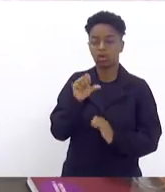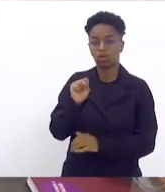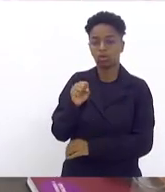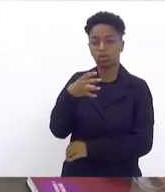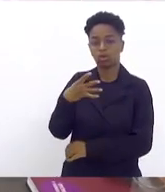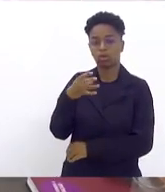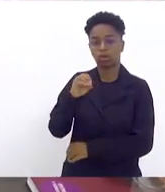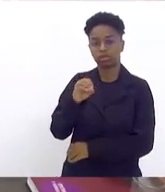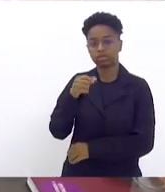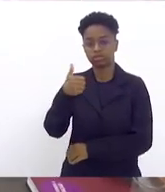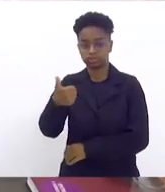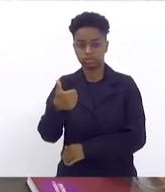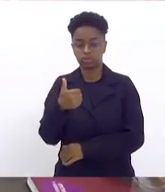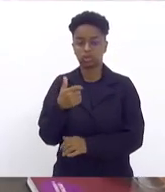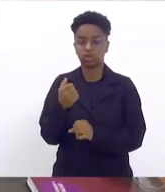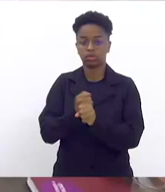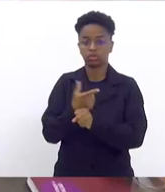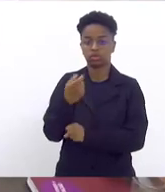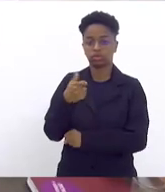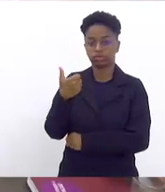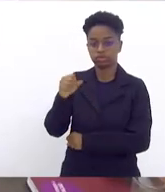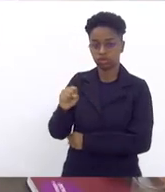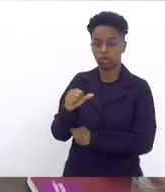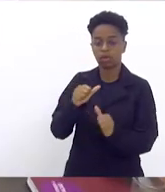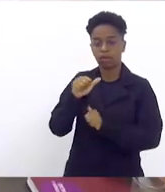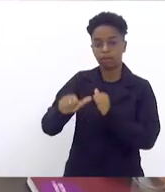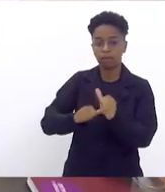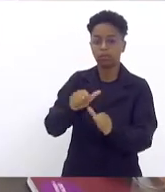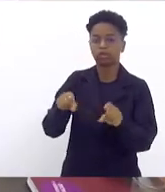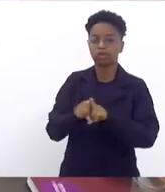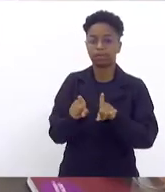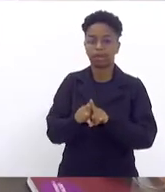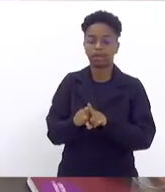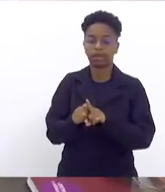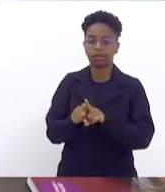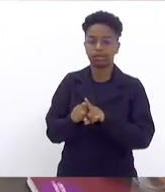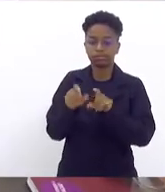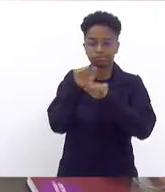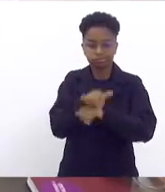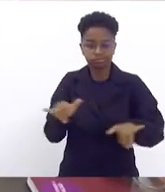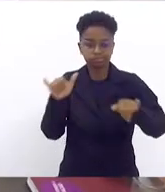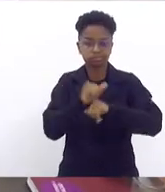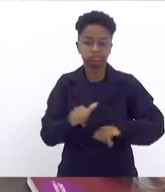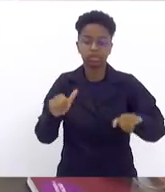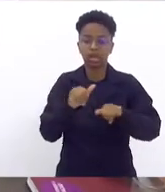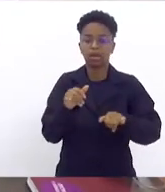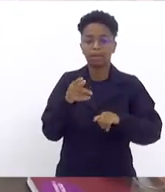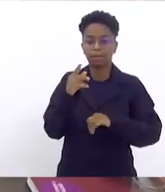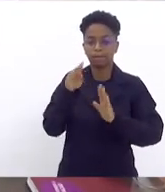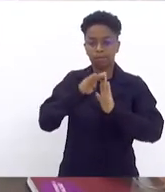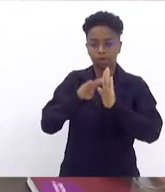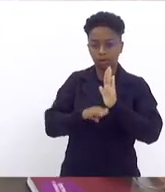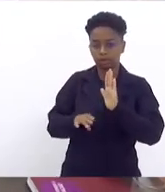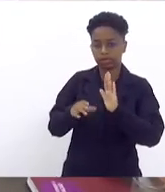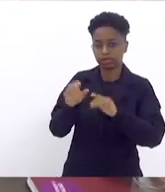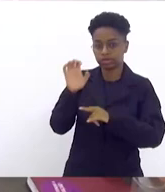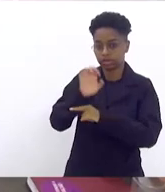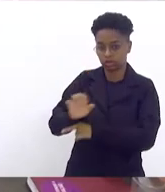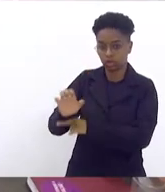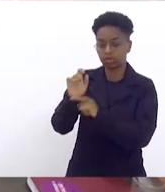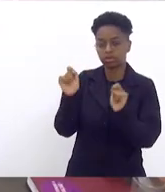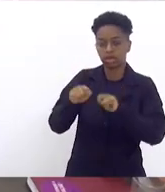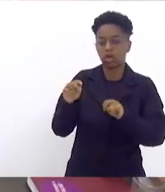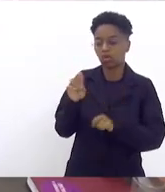de maio de 2019 para renomear e ampliar o alcance do programa estadual para o incentivo à utilização da musicoterapia